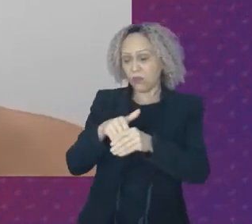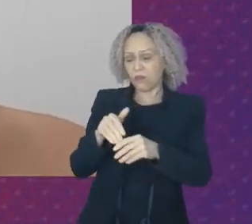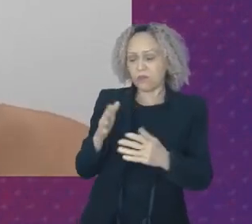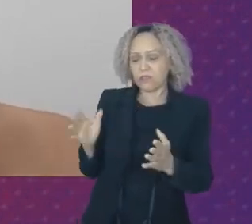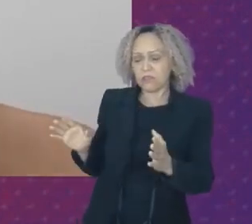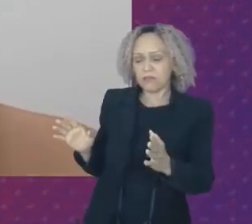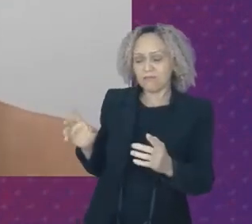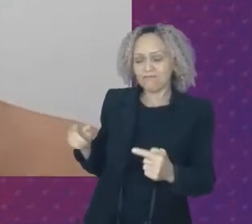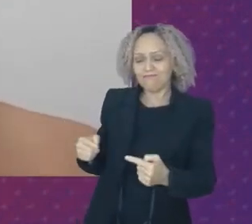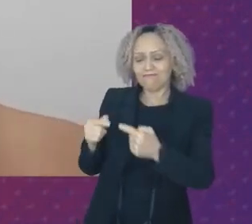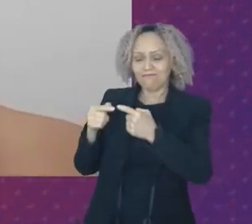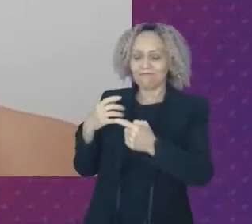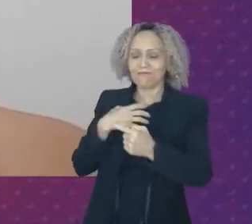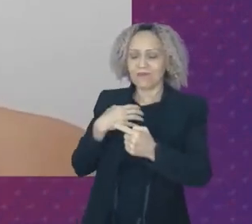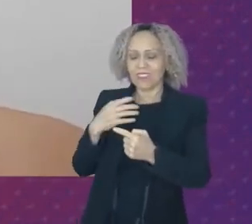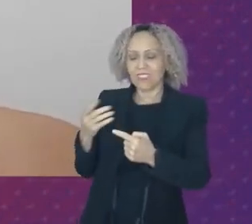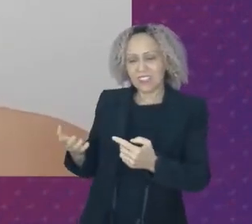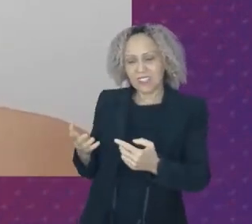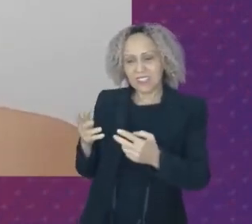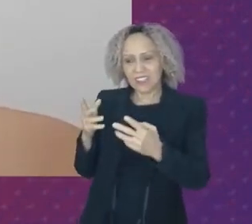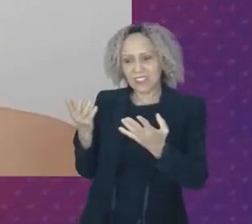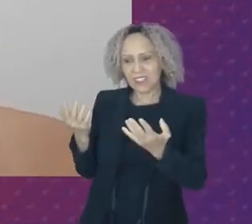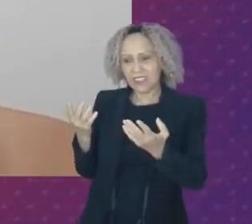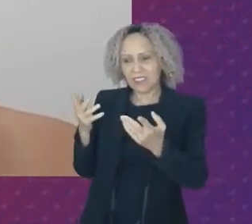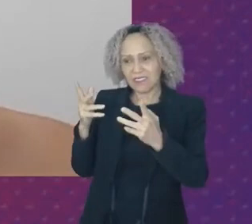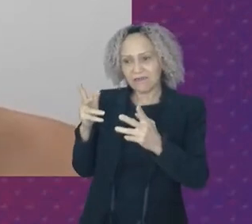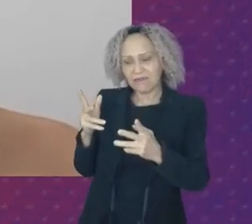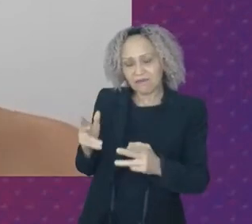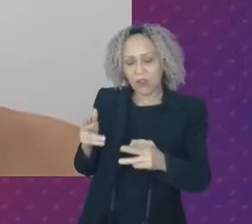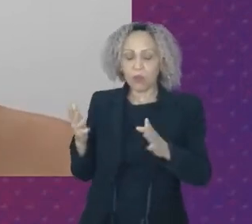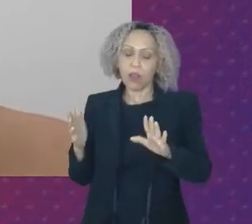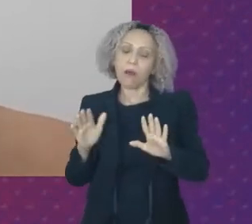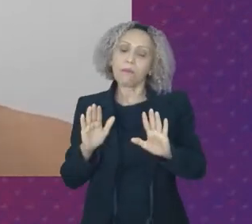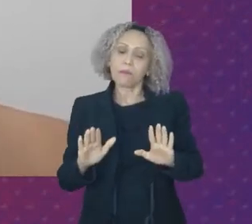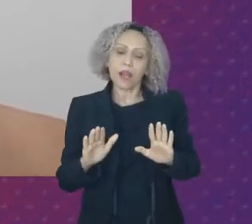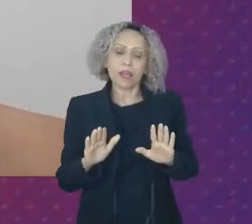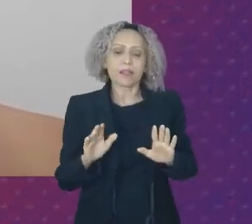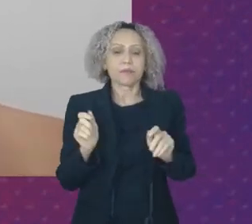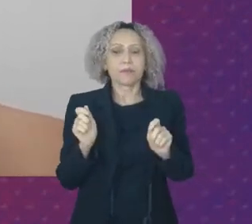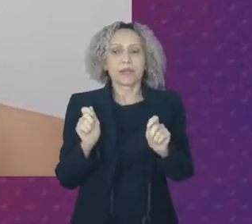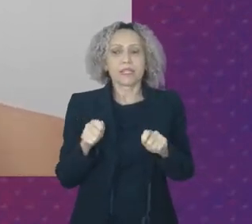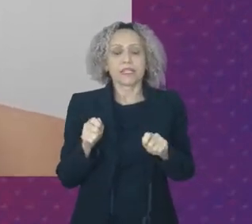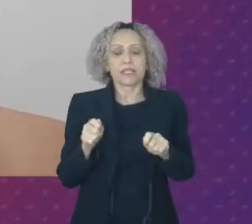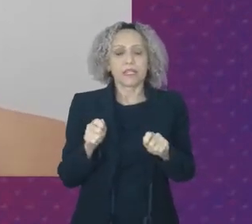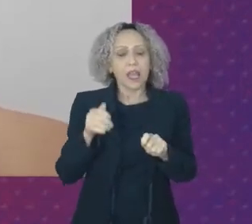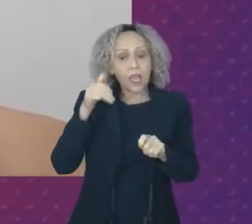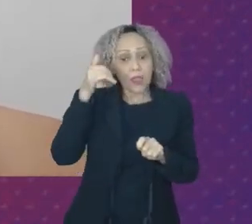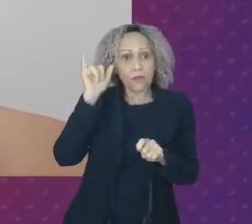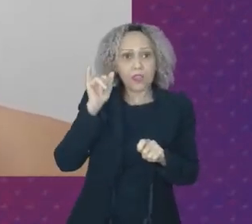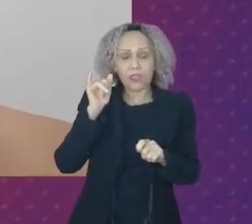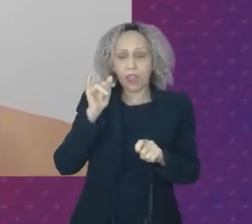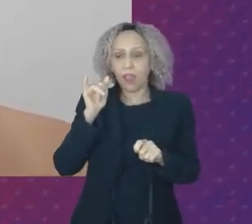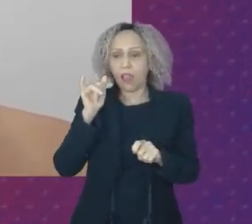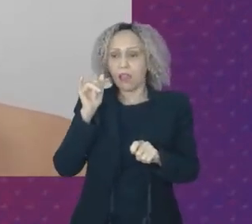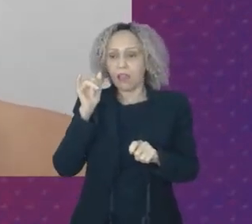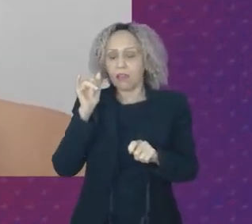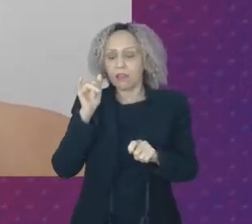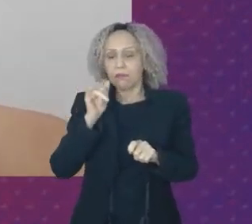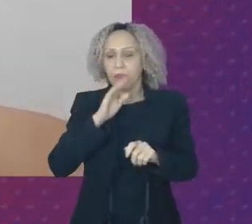com meme, mas também precisa ser observado com muita cautela para que não ridicularize a comunicação da